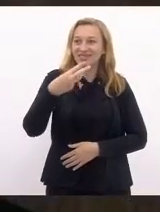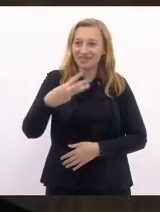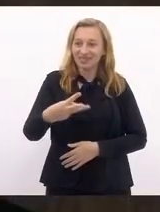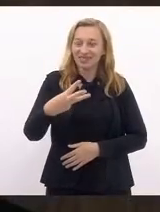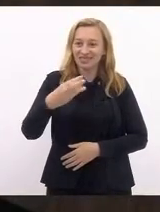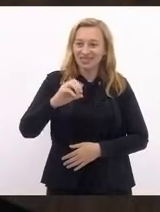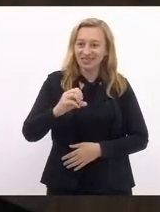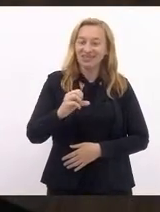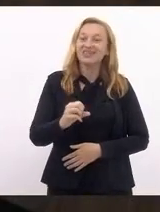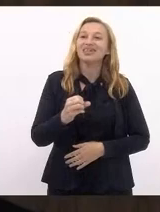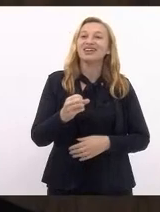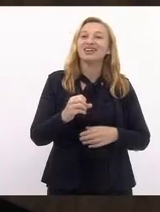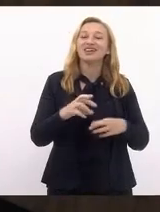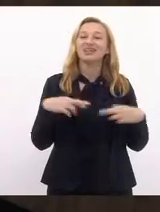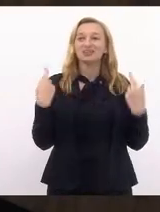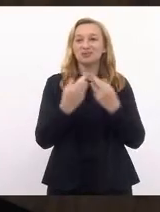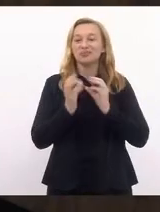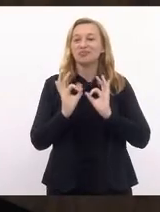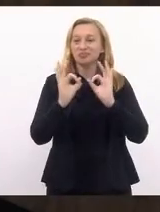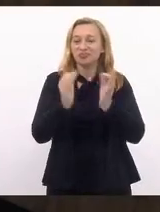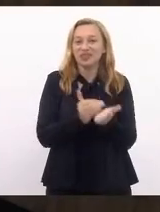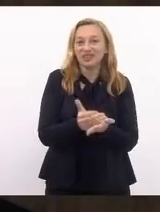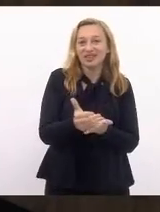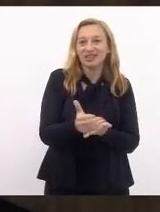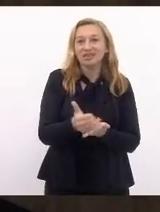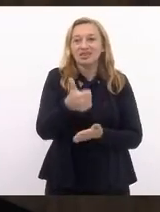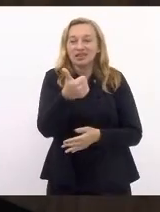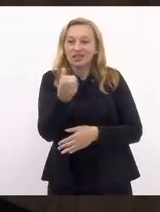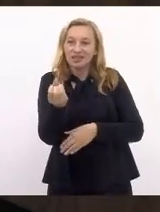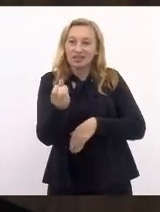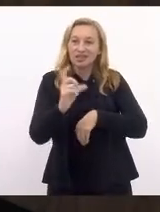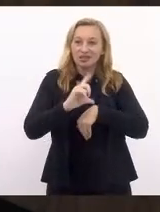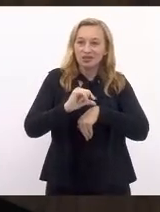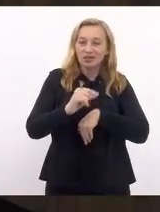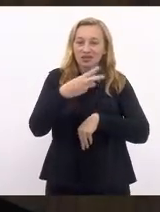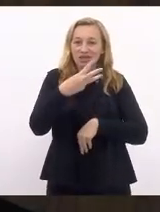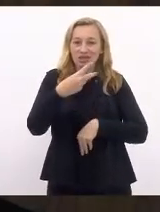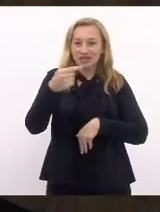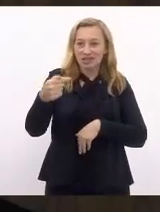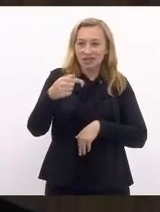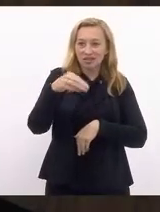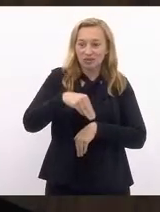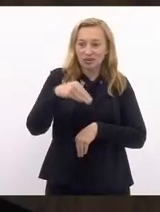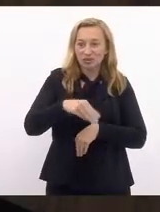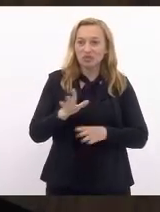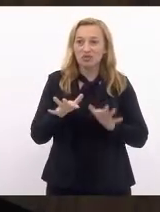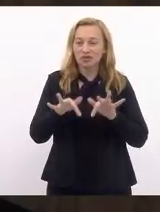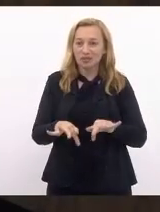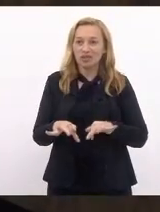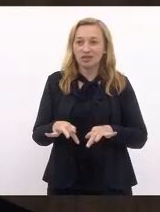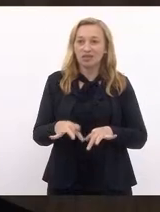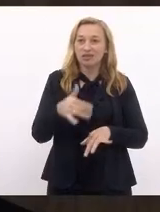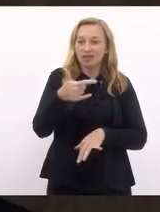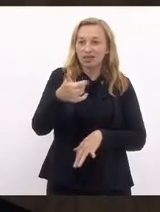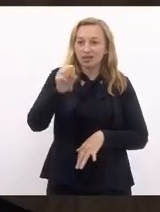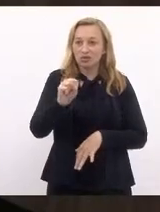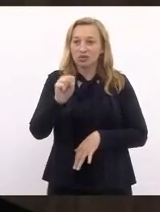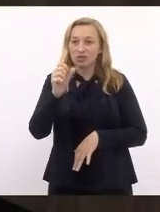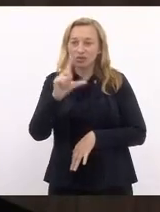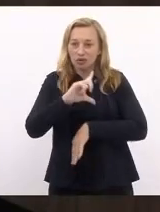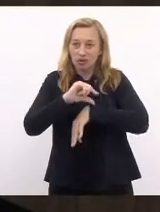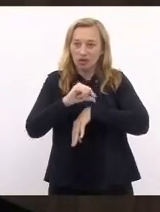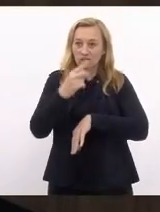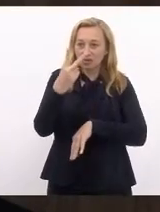230ª sessão extraordinária que iniciada 16:37 encerrou seu